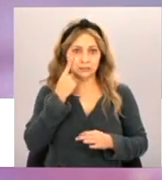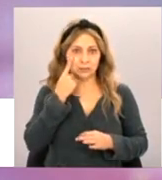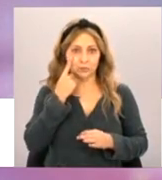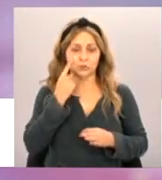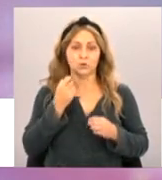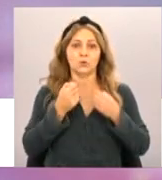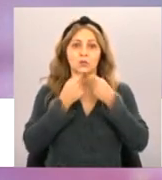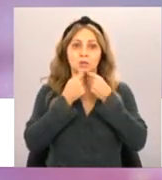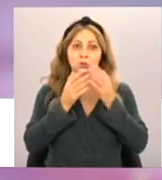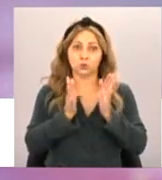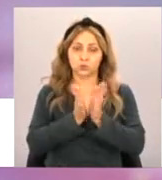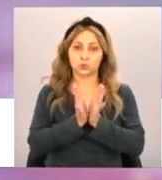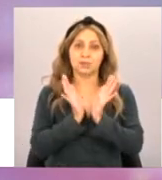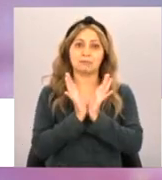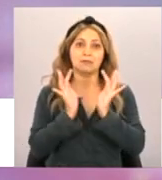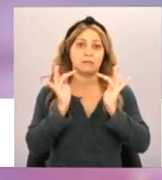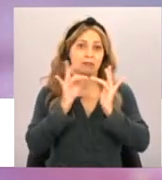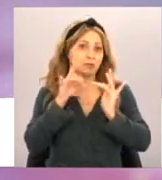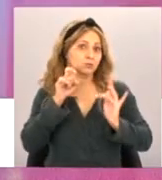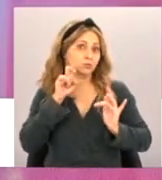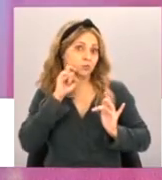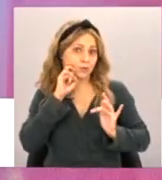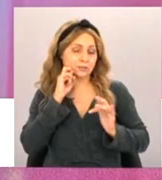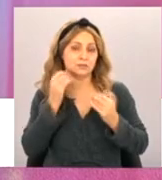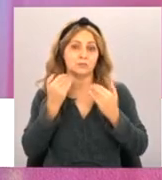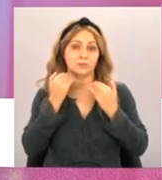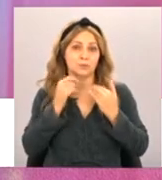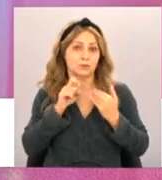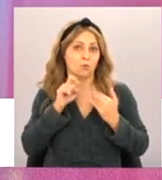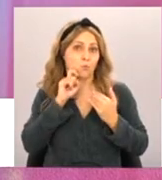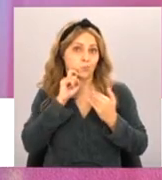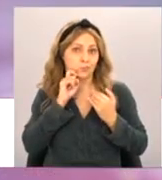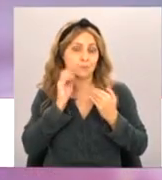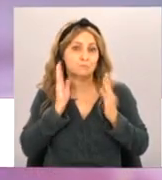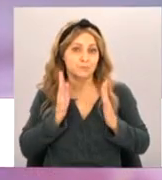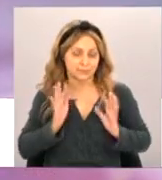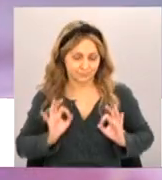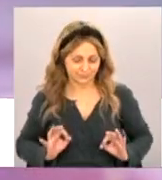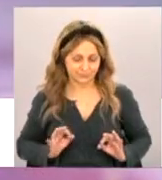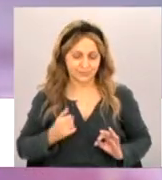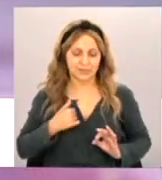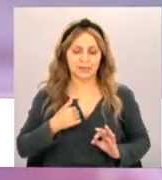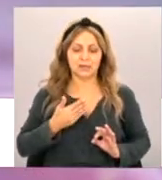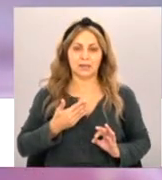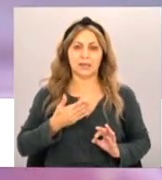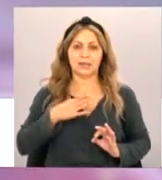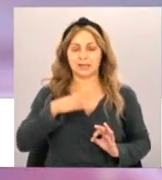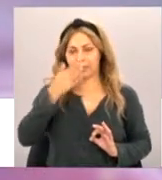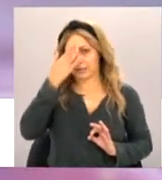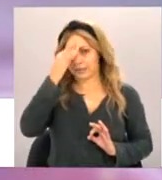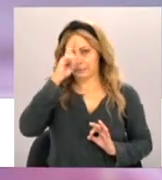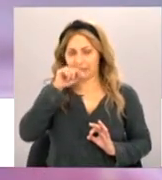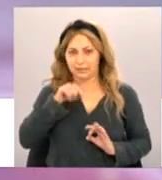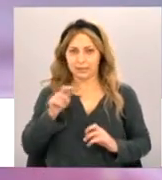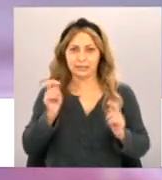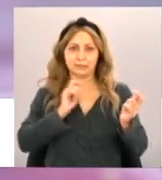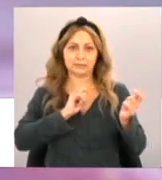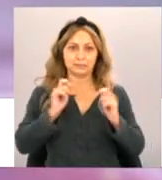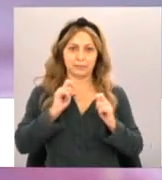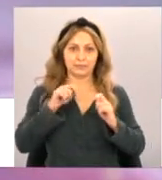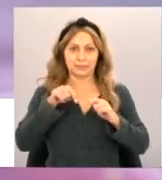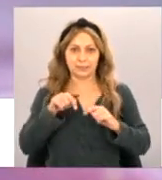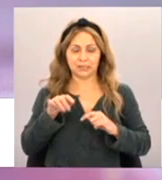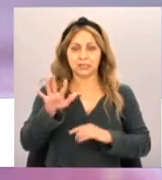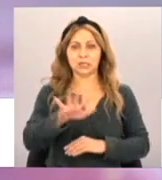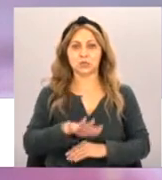todas as cores ácidas de segurança ou de proteção dados queria também lembra alguma coisa nós estamos a fazer este debate no município até o município